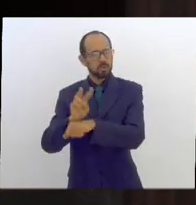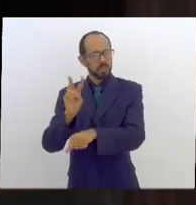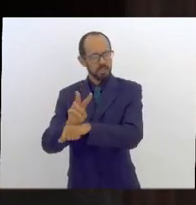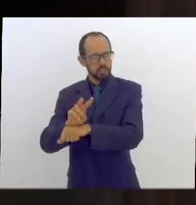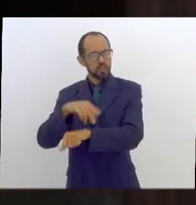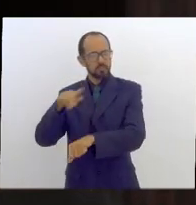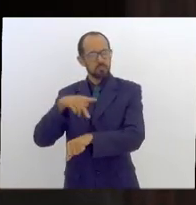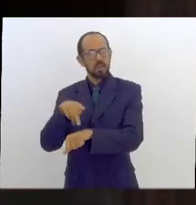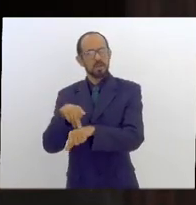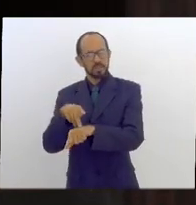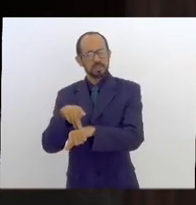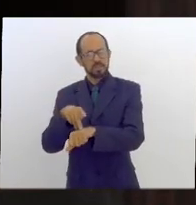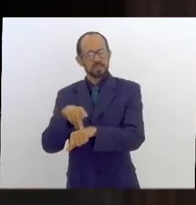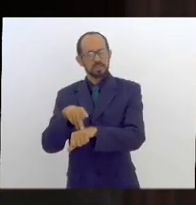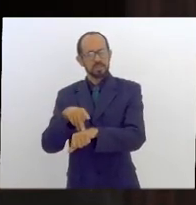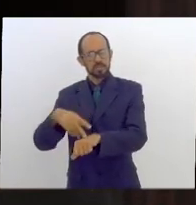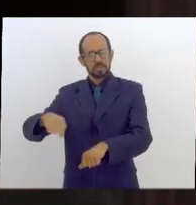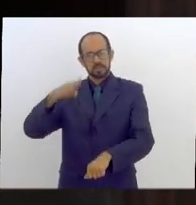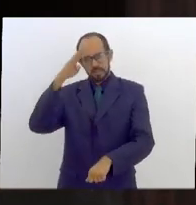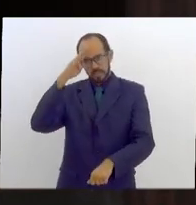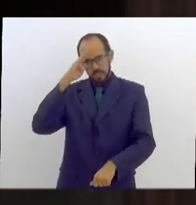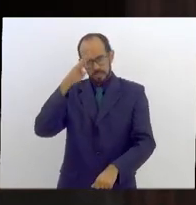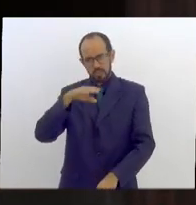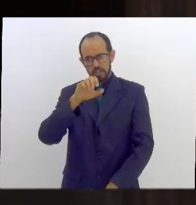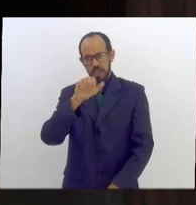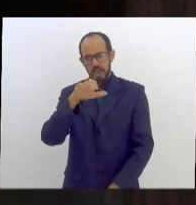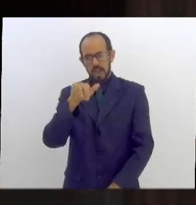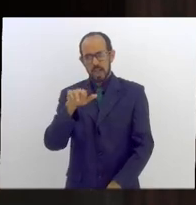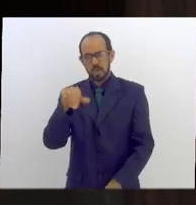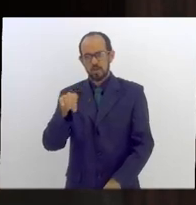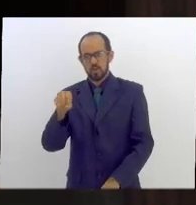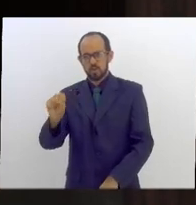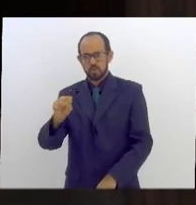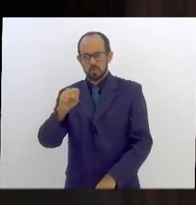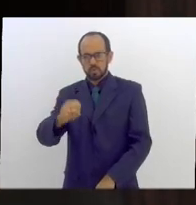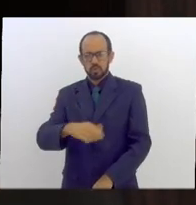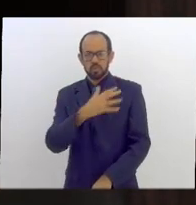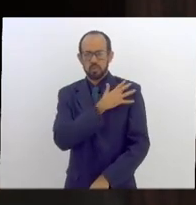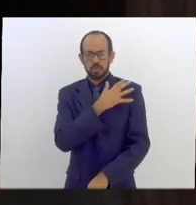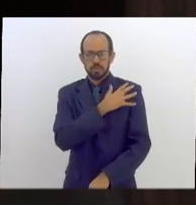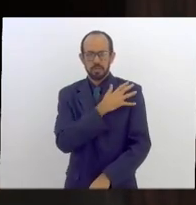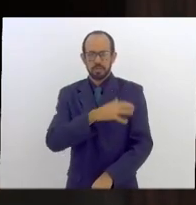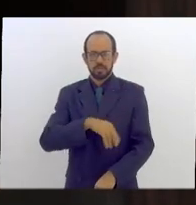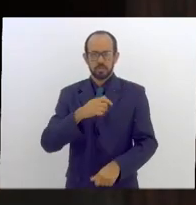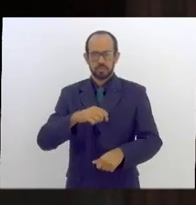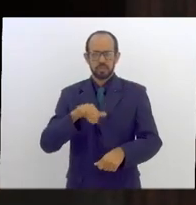Brigadeiro do Ar, Carlos de Almeida Baptista Júnior, comandante da Aeronáutica.